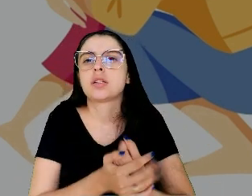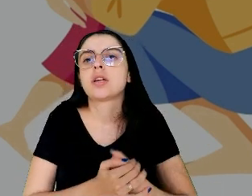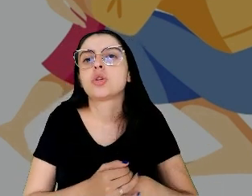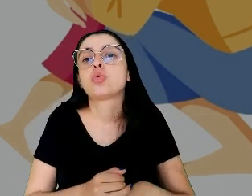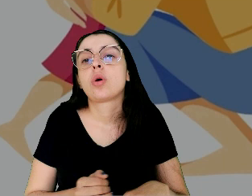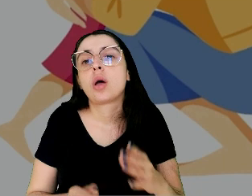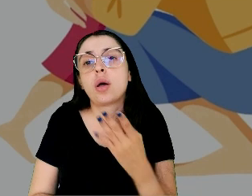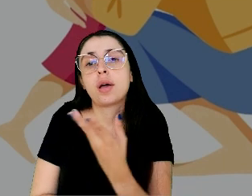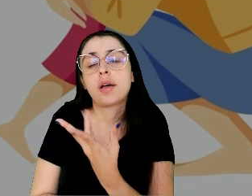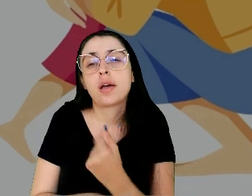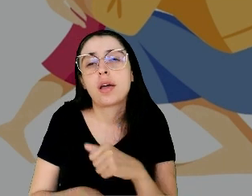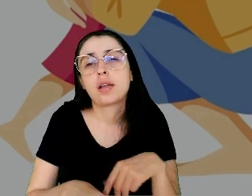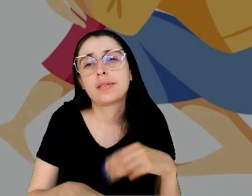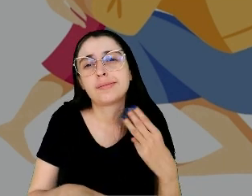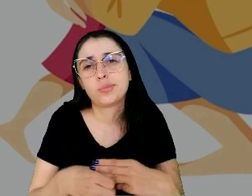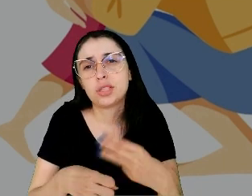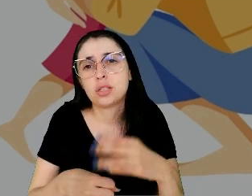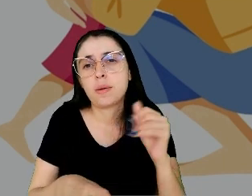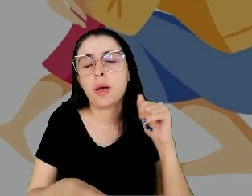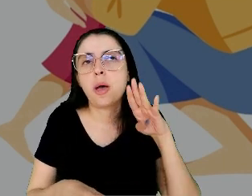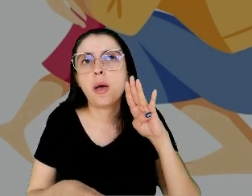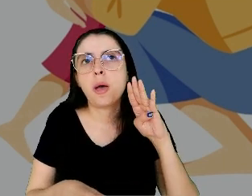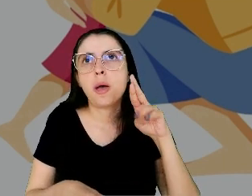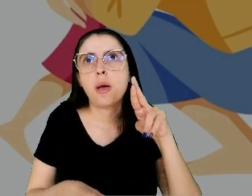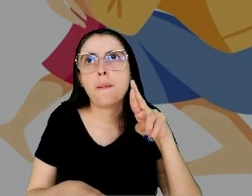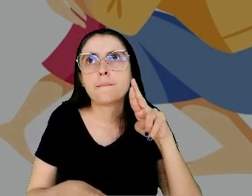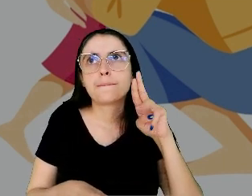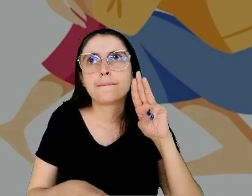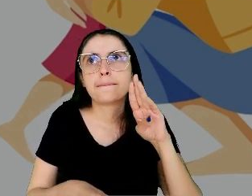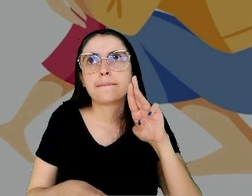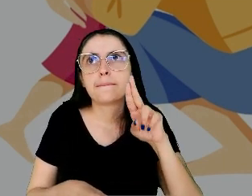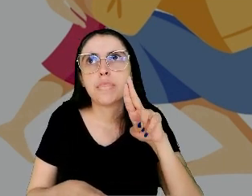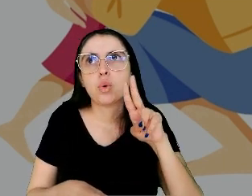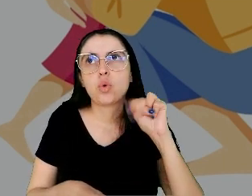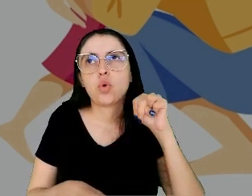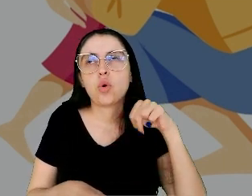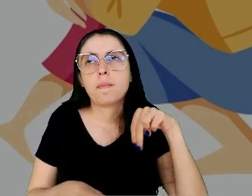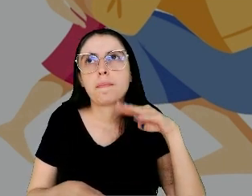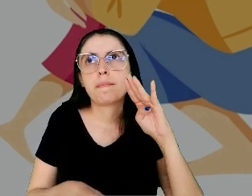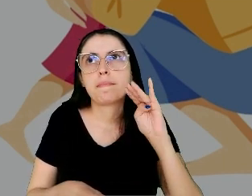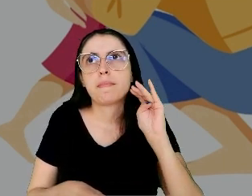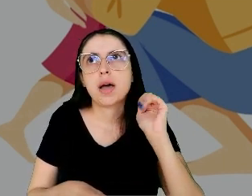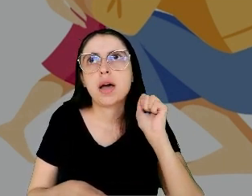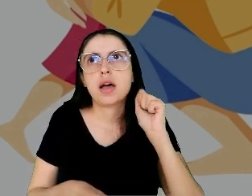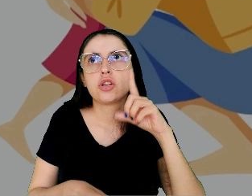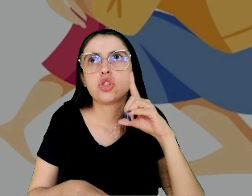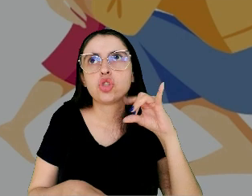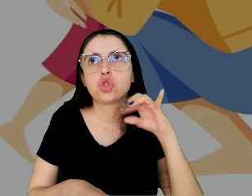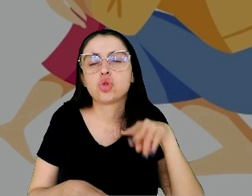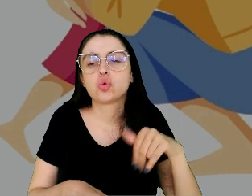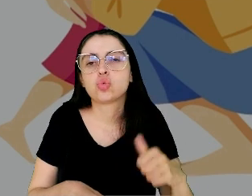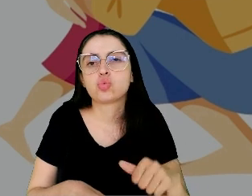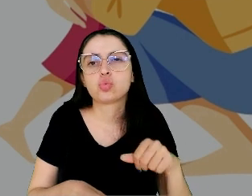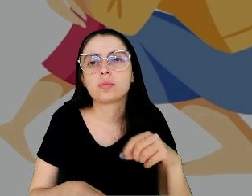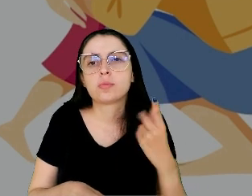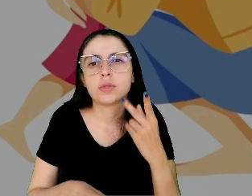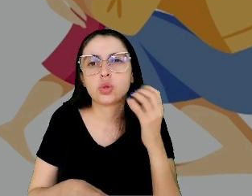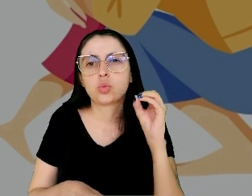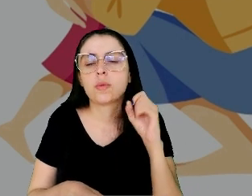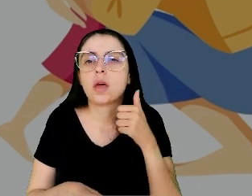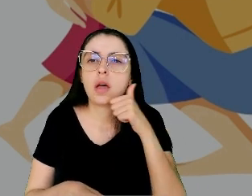Brumadinho, e também as arpileiras, que são as mulheres que produzem